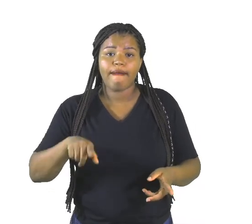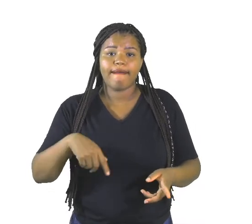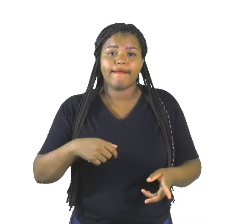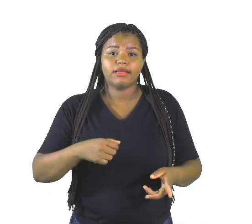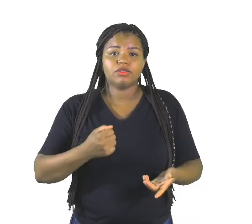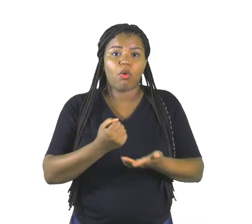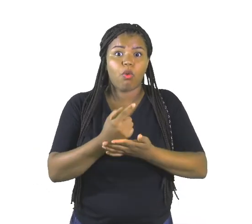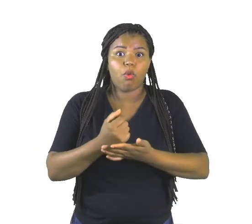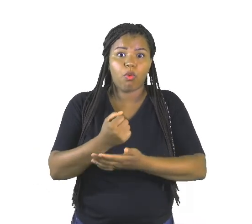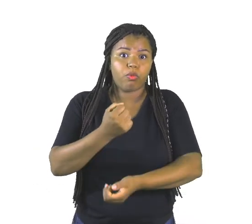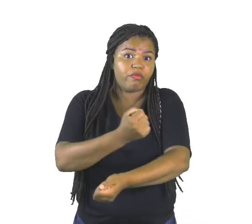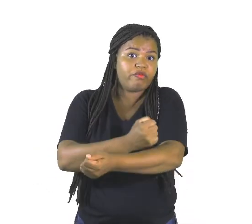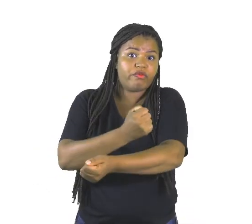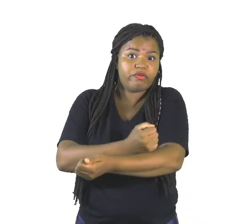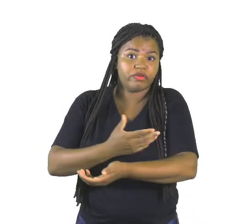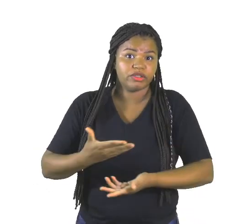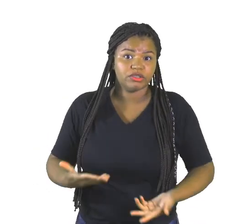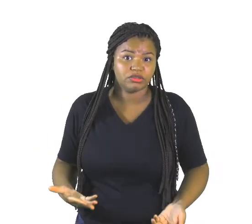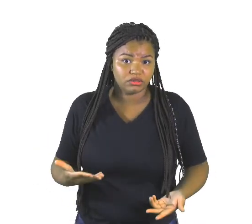porque nós